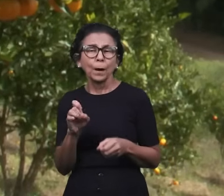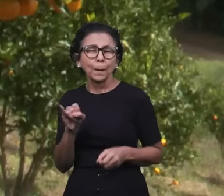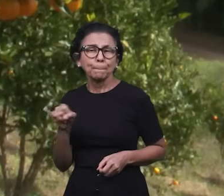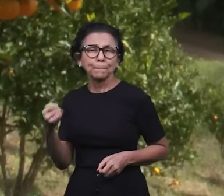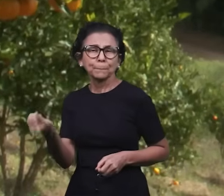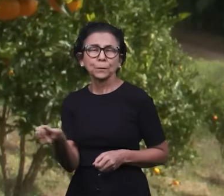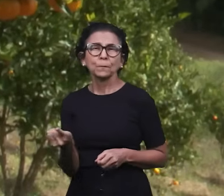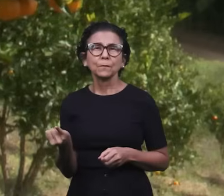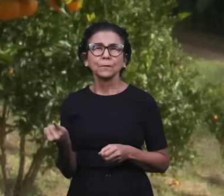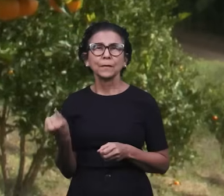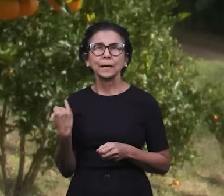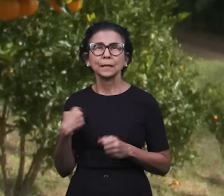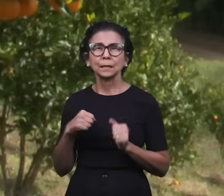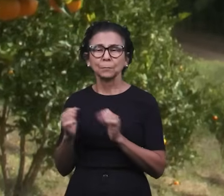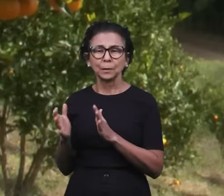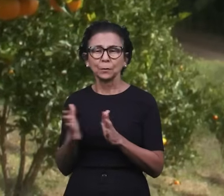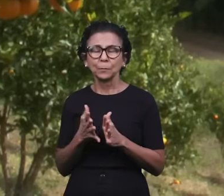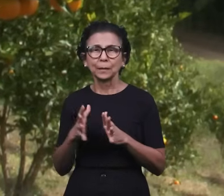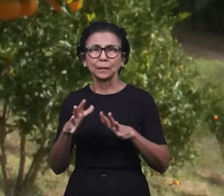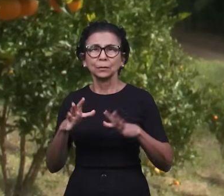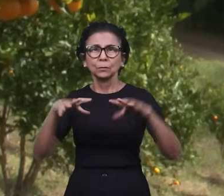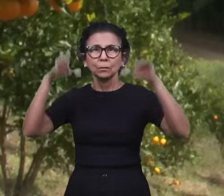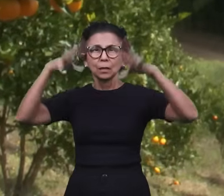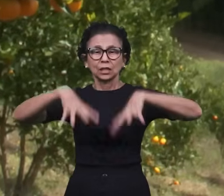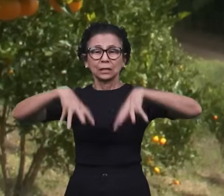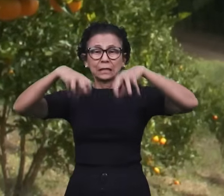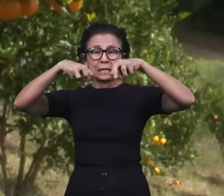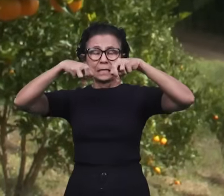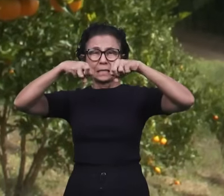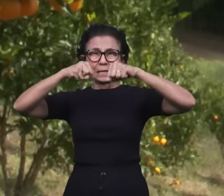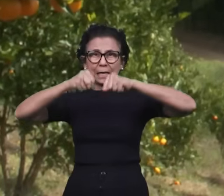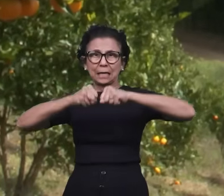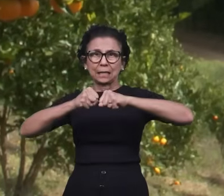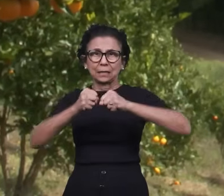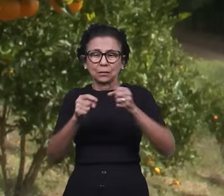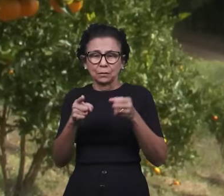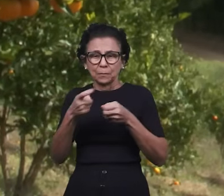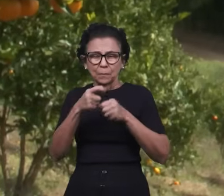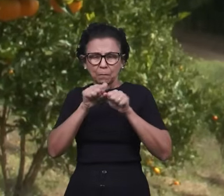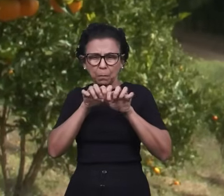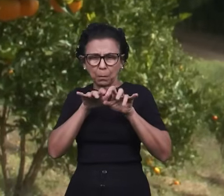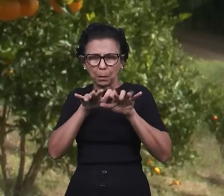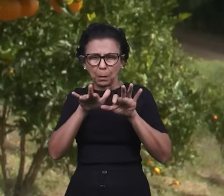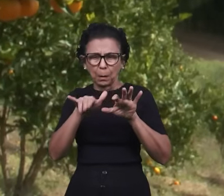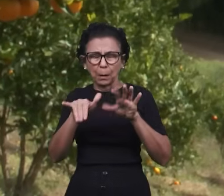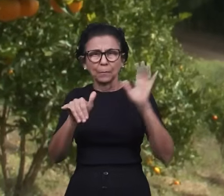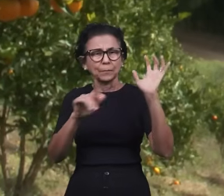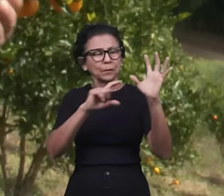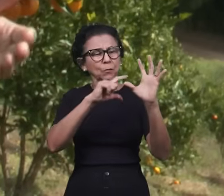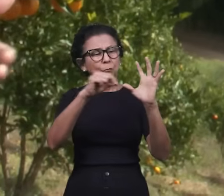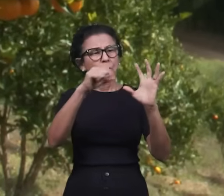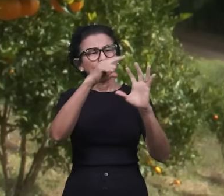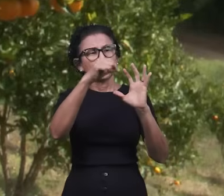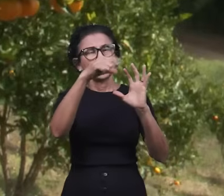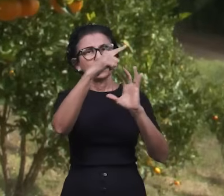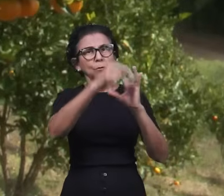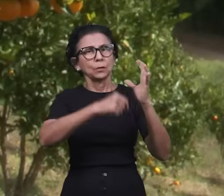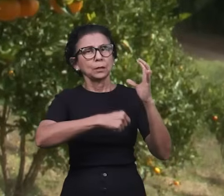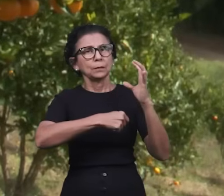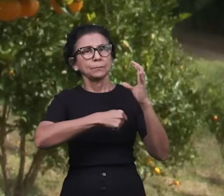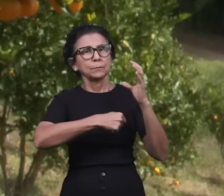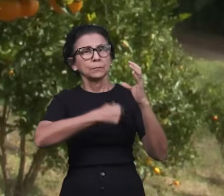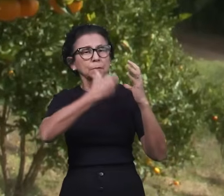essa atividade e parte com outras atividades. Então a gente procura fazer o acompanhamento com o produtor desde a fase de